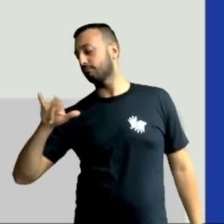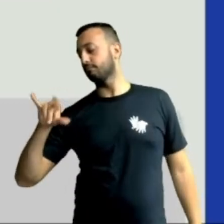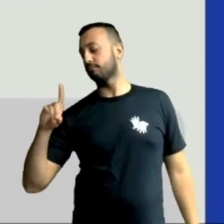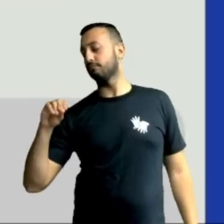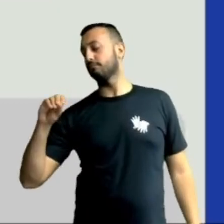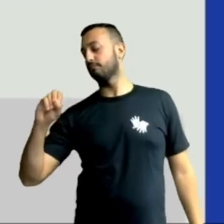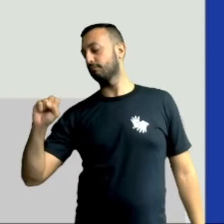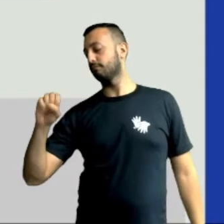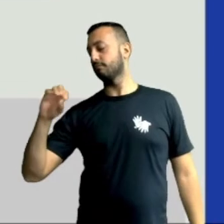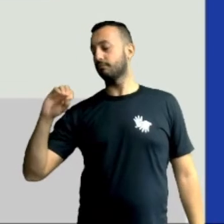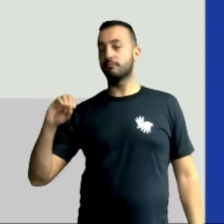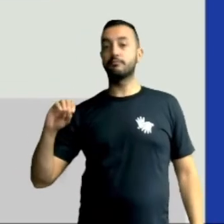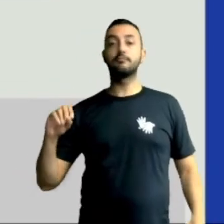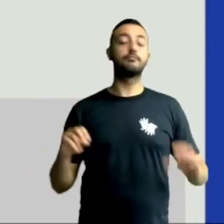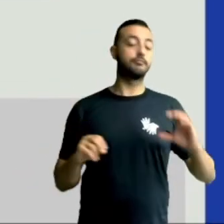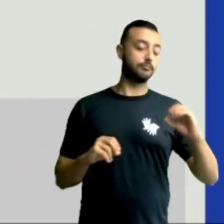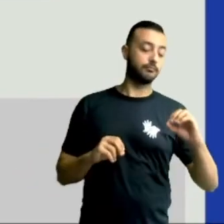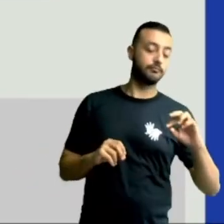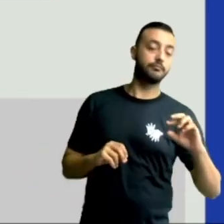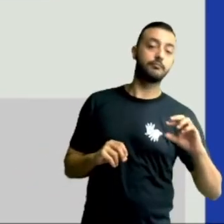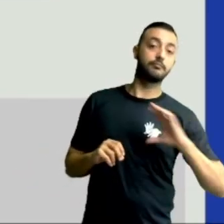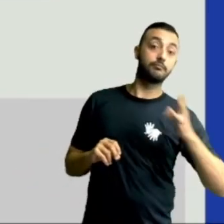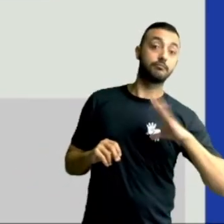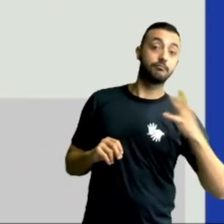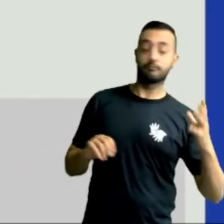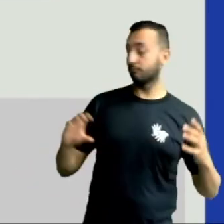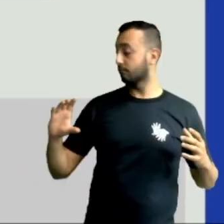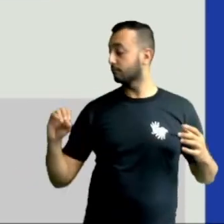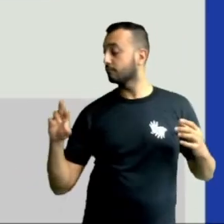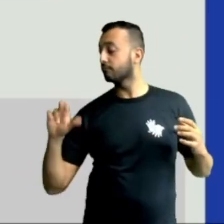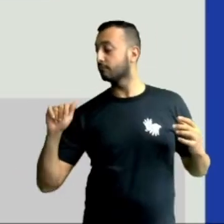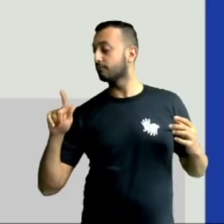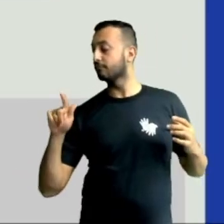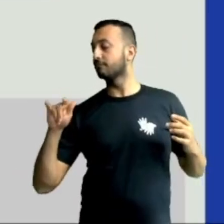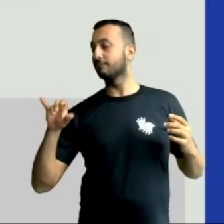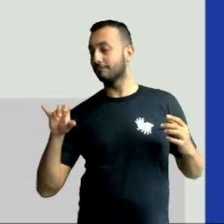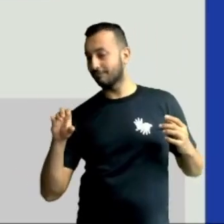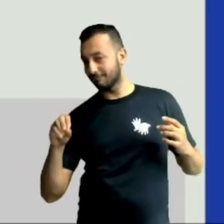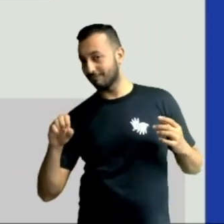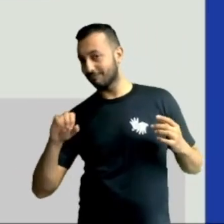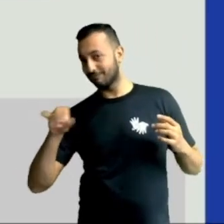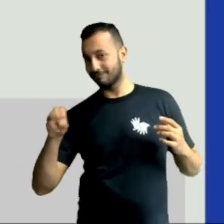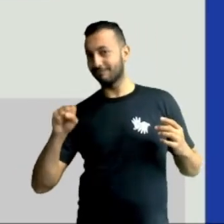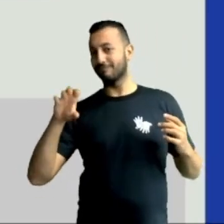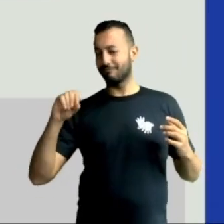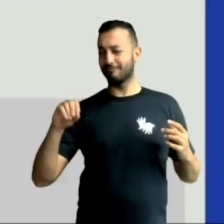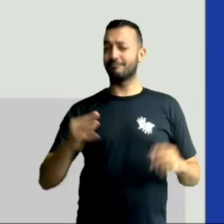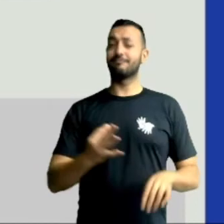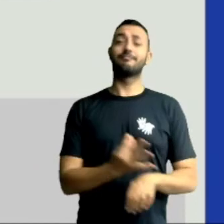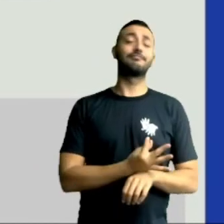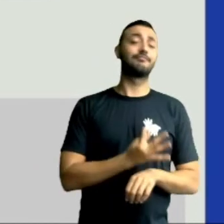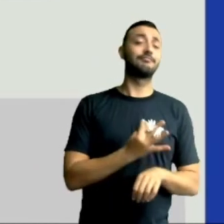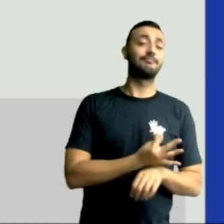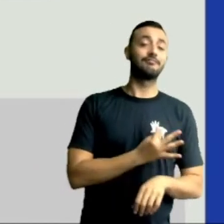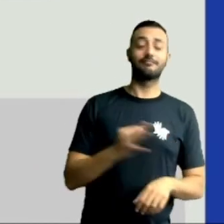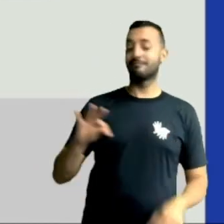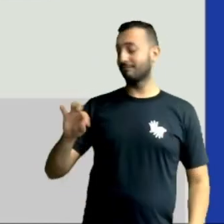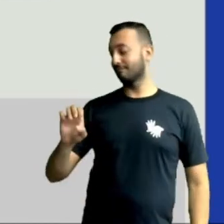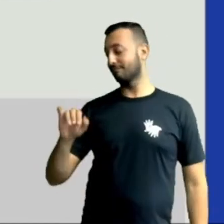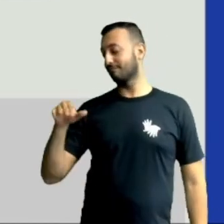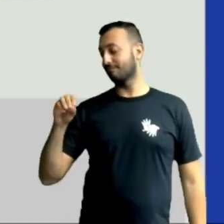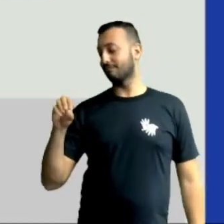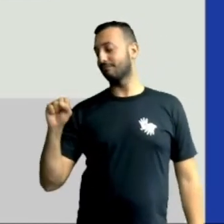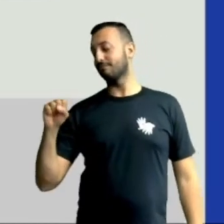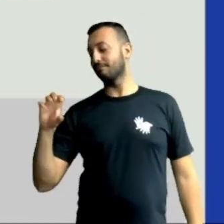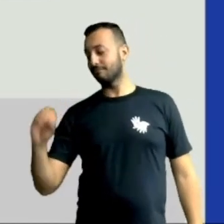habilidoso. Quem tem coragem, corajoso. Quem tem teimosia, teimoso.